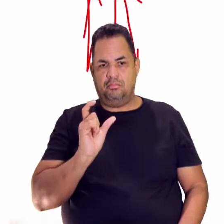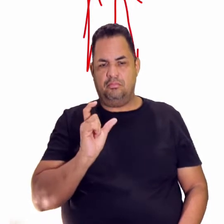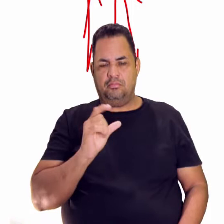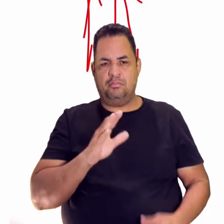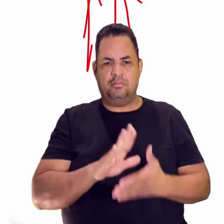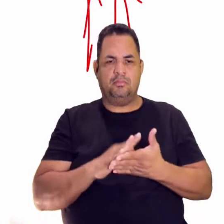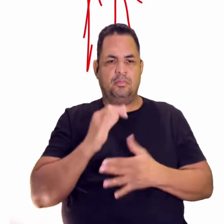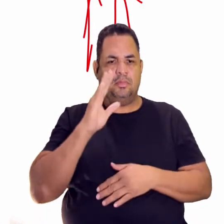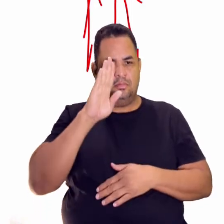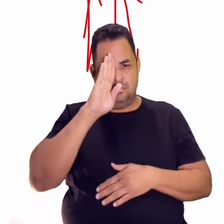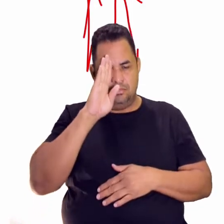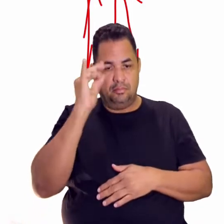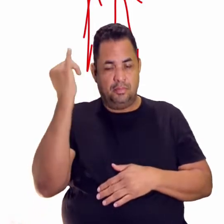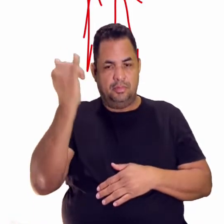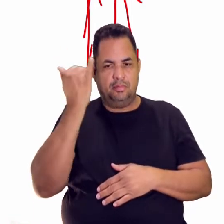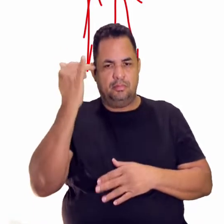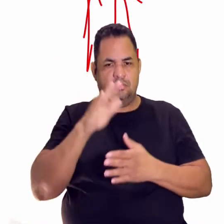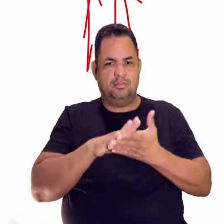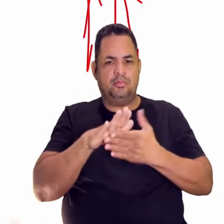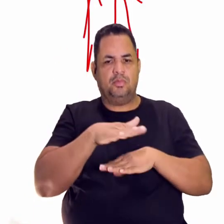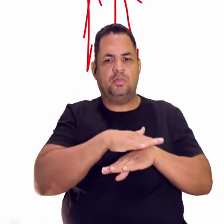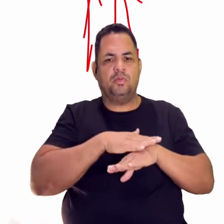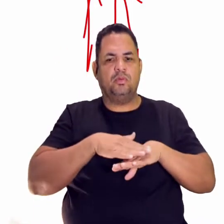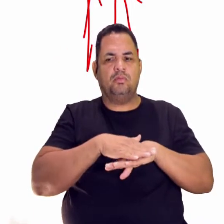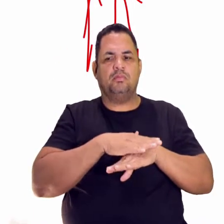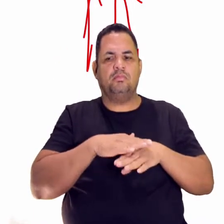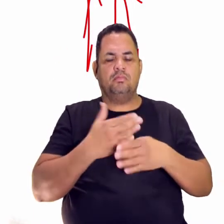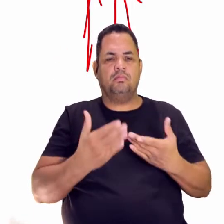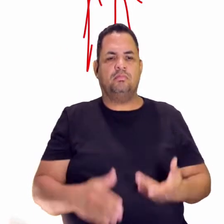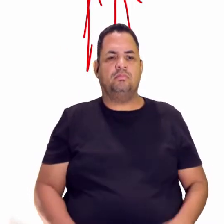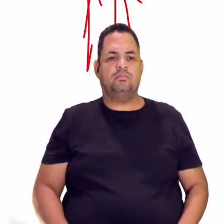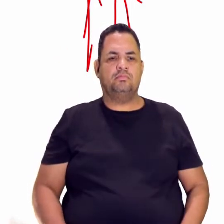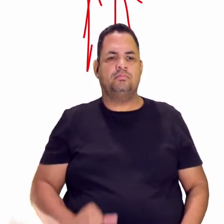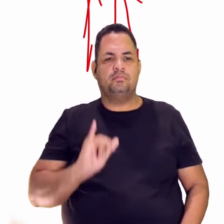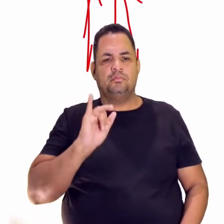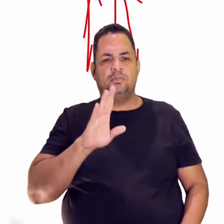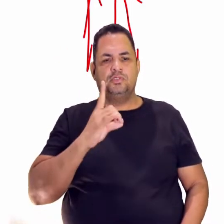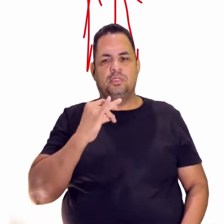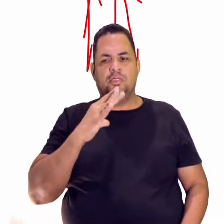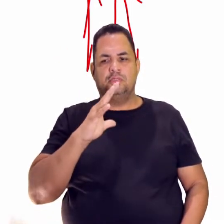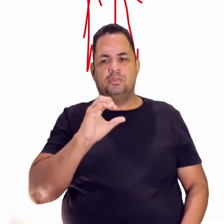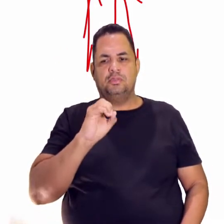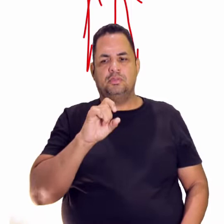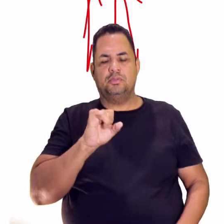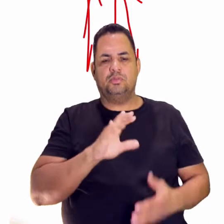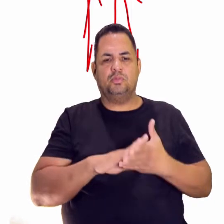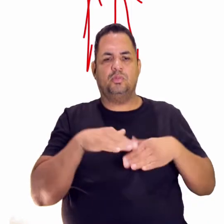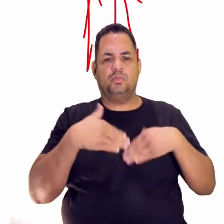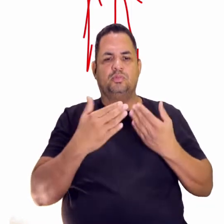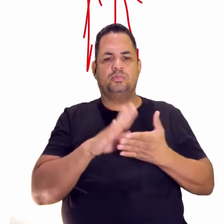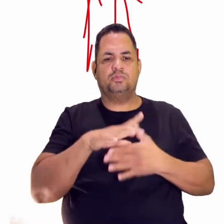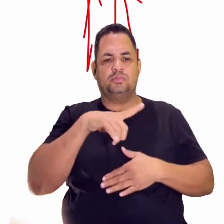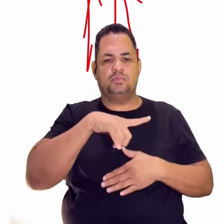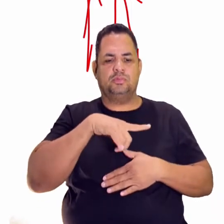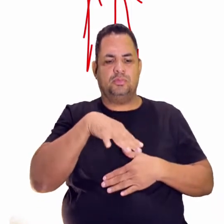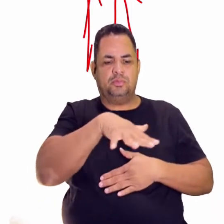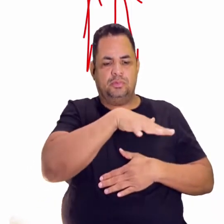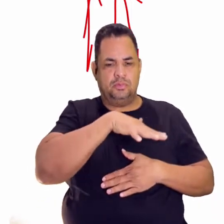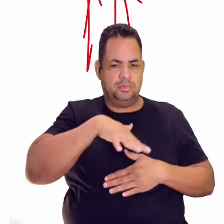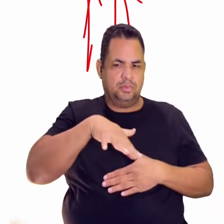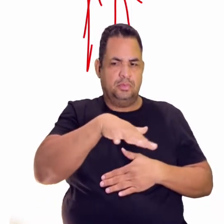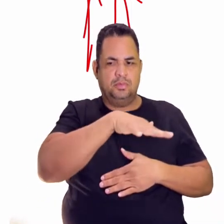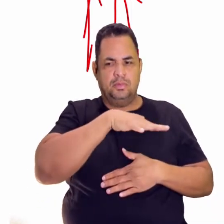destaque, merece que a gente converse um pouquinho sobre ela, né? A instalação é quando você tem um espaço